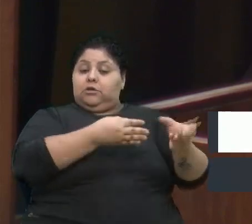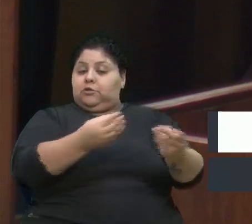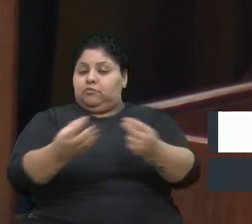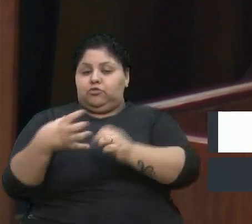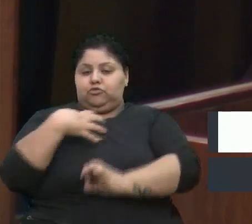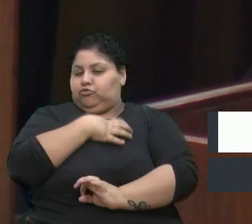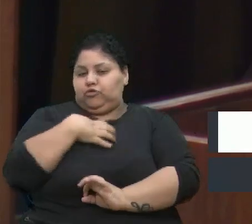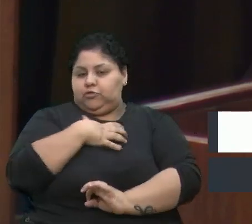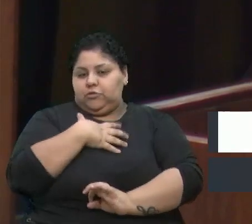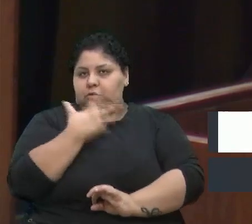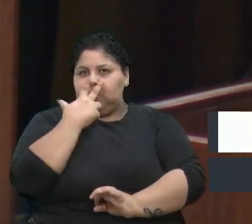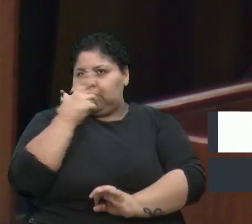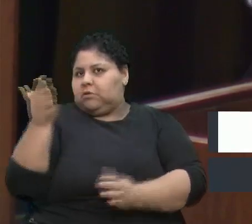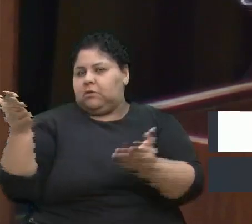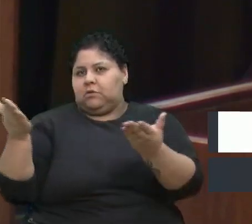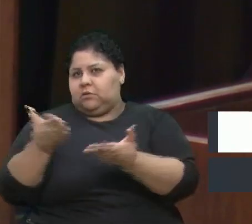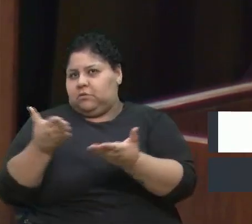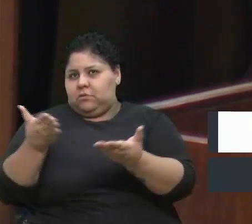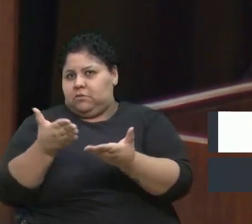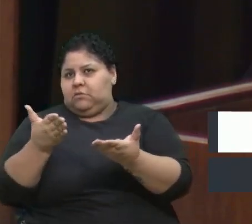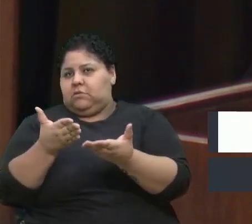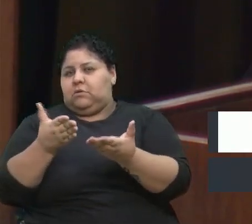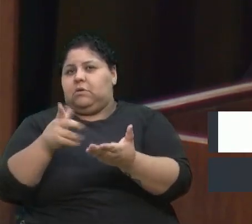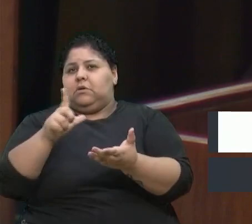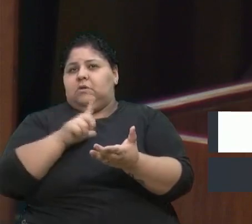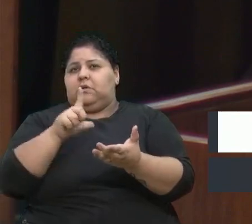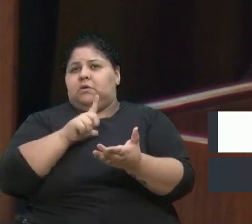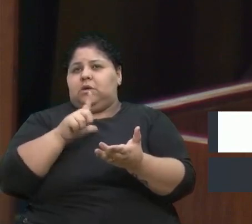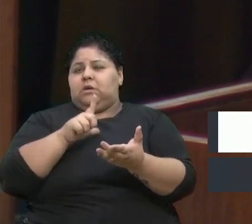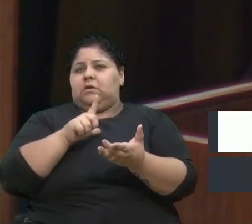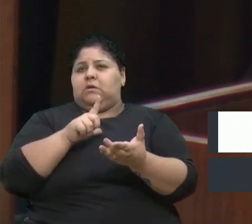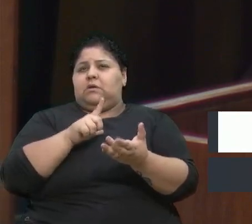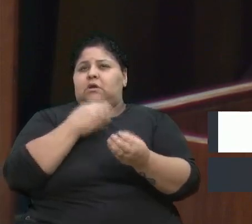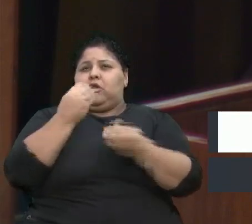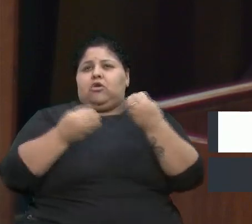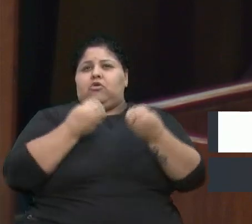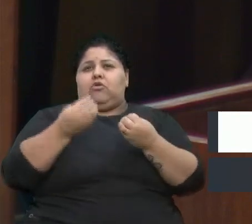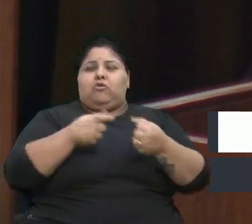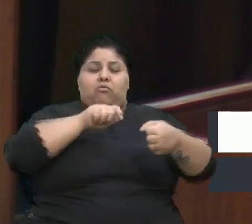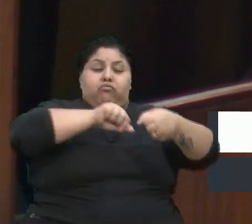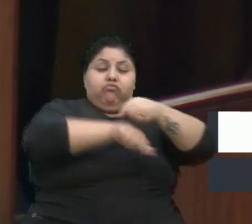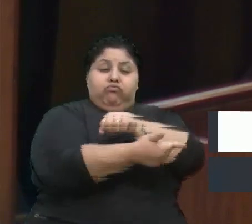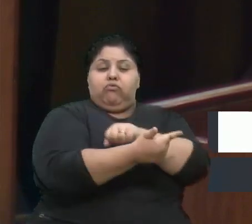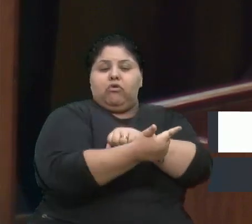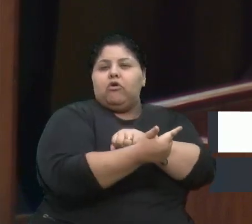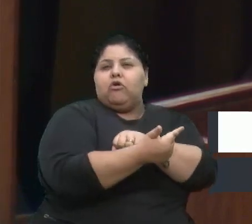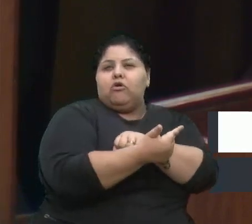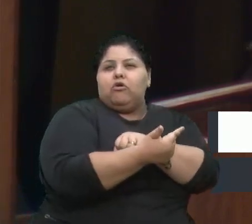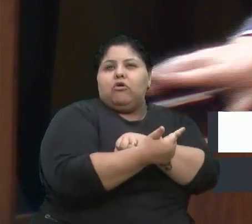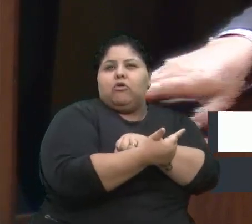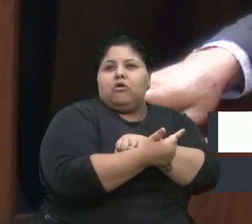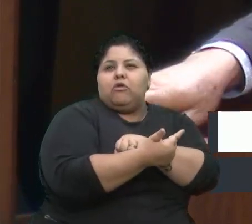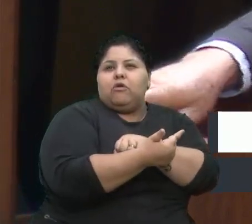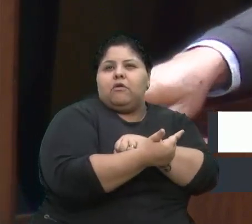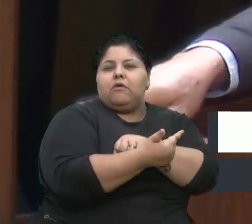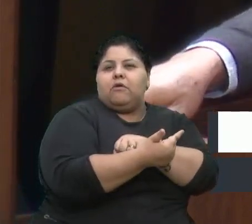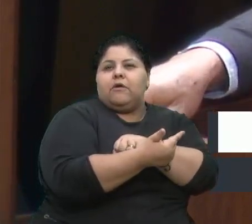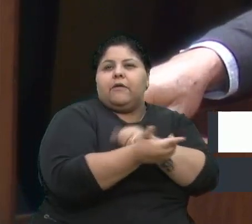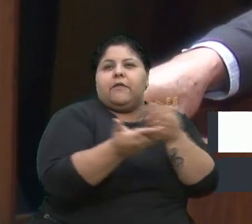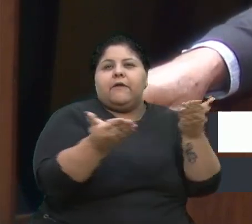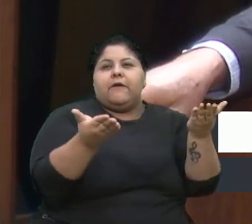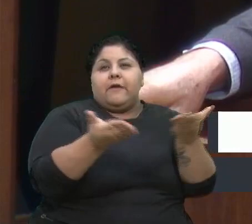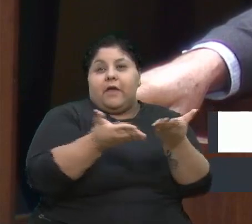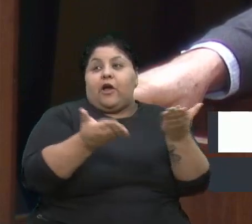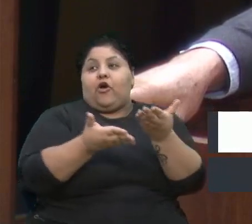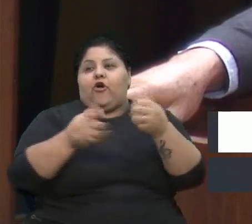que nem agora veio alguns açudes de poder depositar em época, ao contrário de agora, depositar água. E aqui o projeto que está aportando